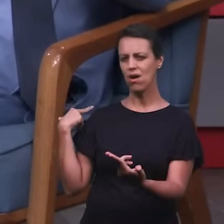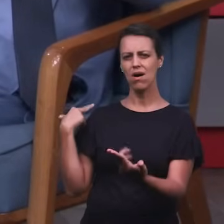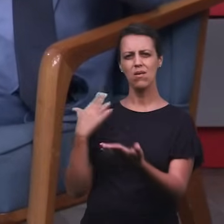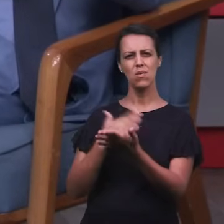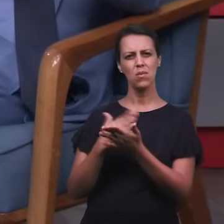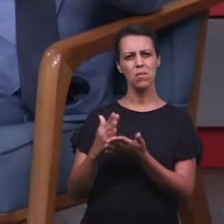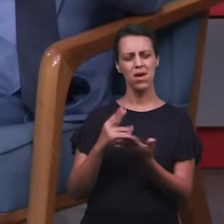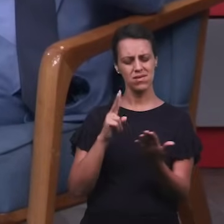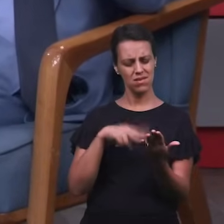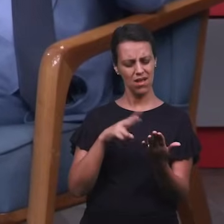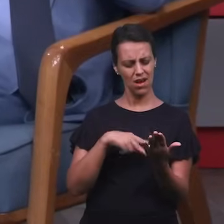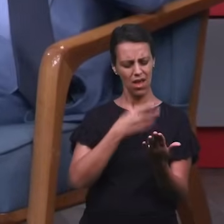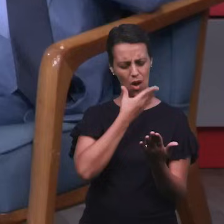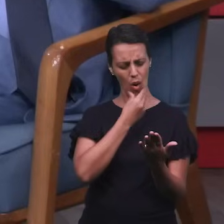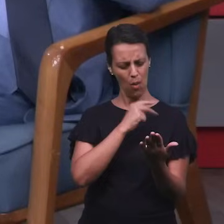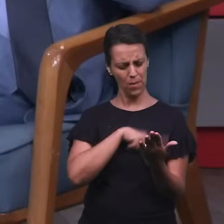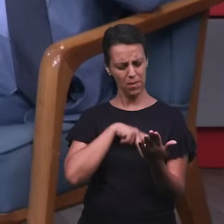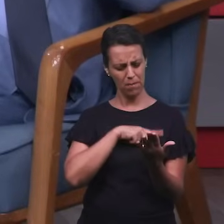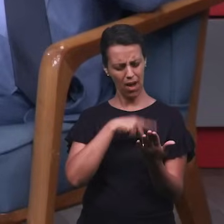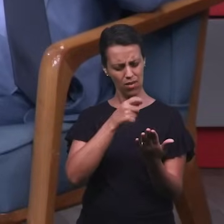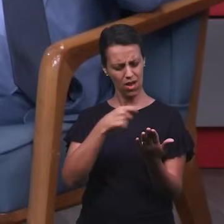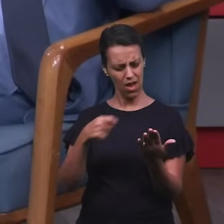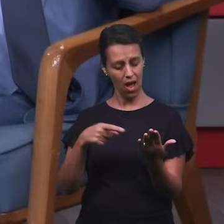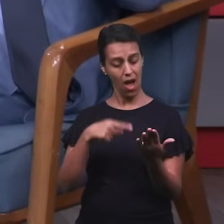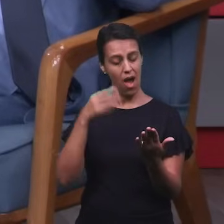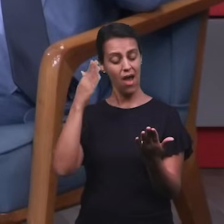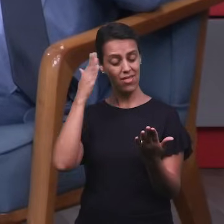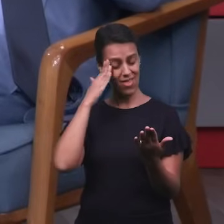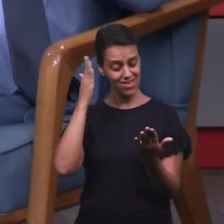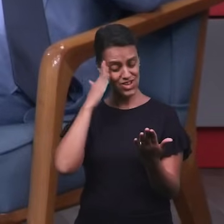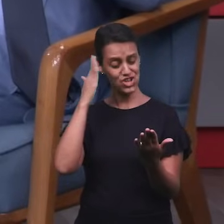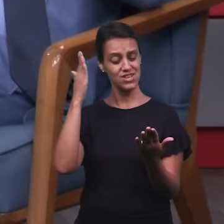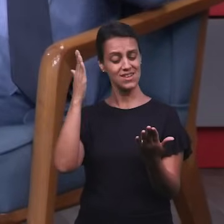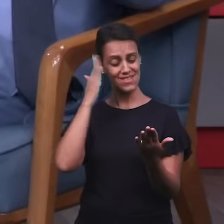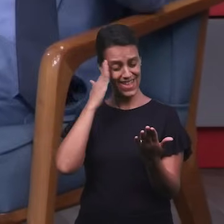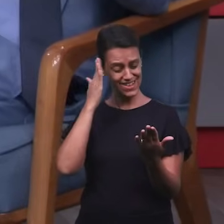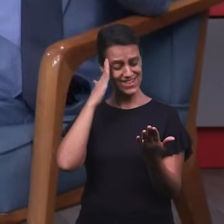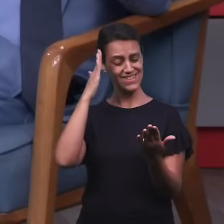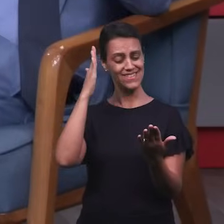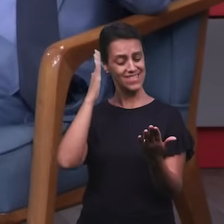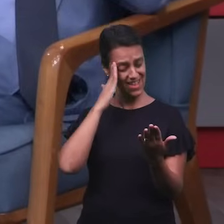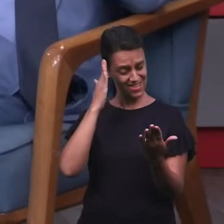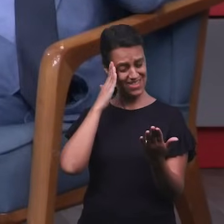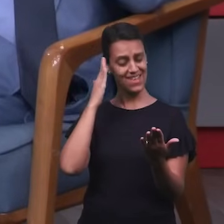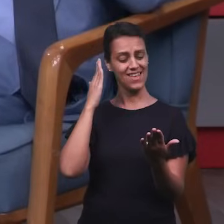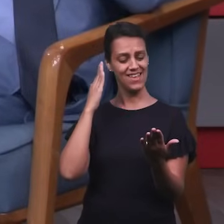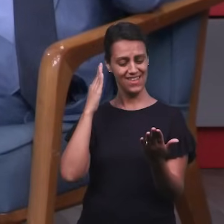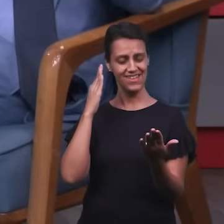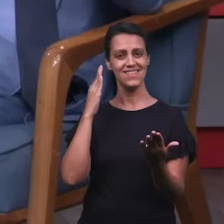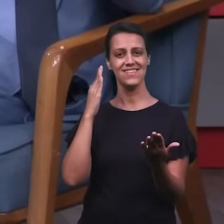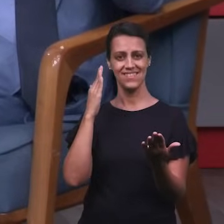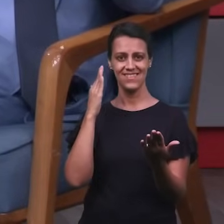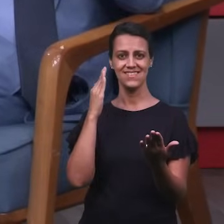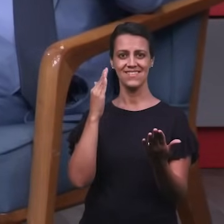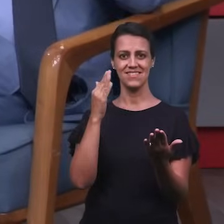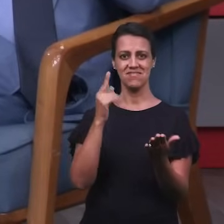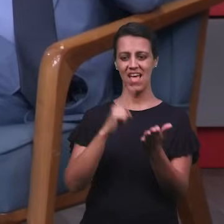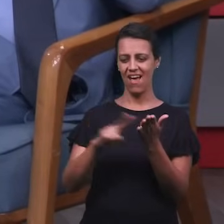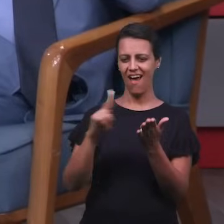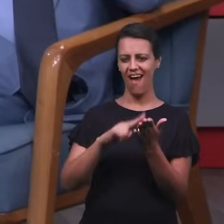entender as falas de Paulo, começamos a entender as cartas de Paulo, por